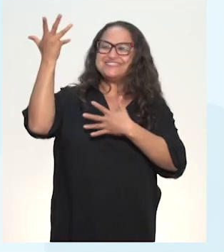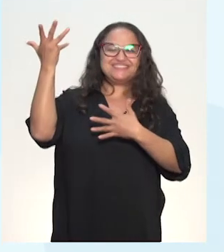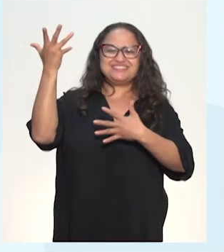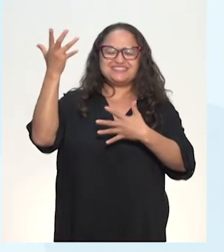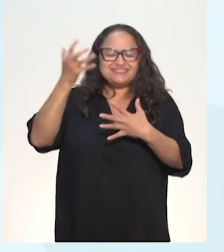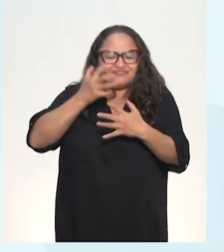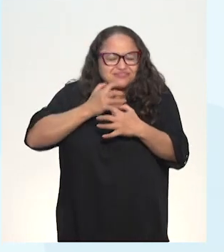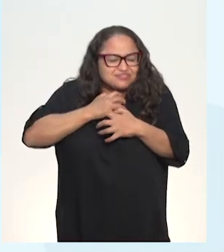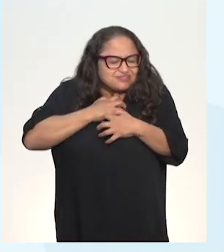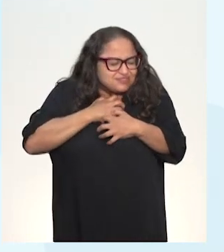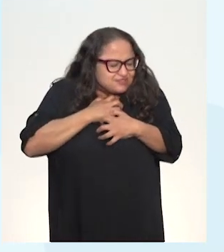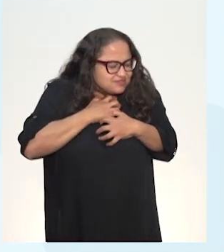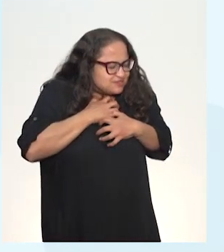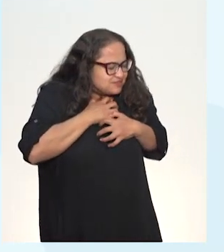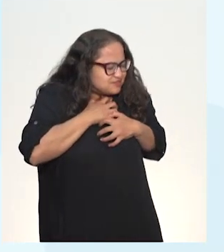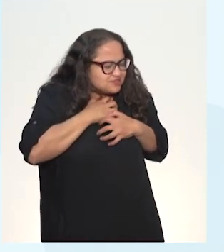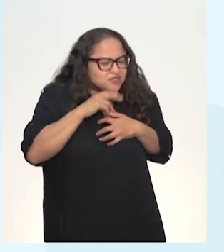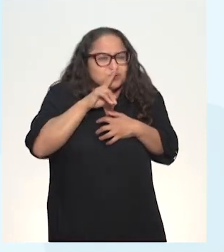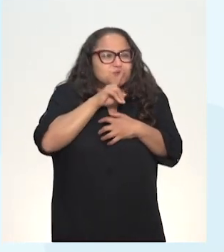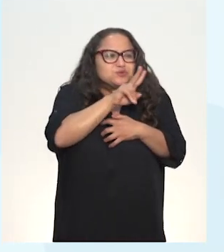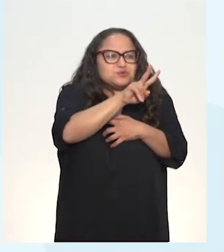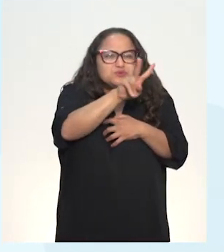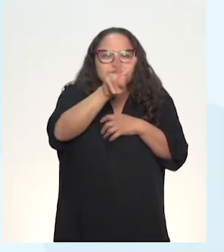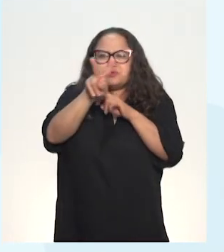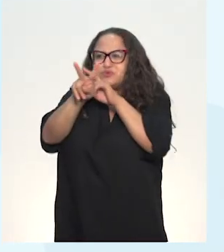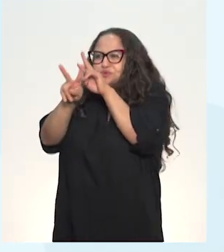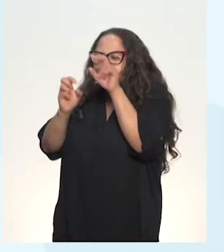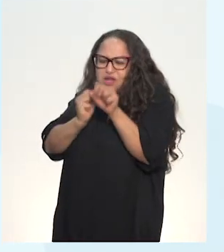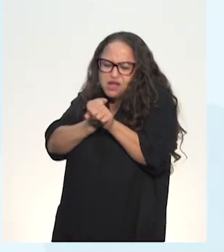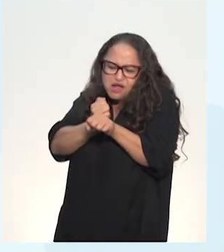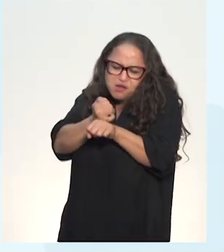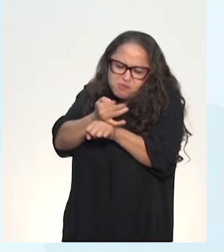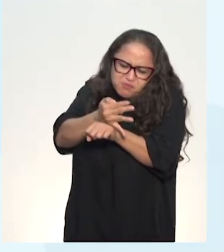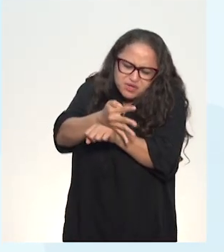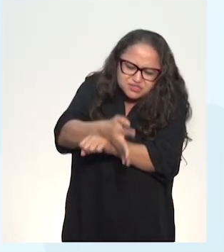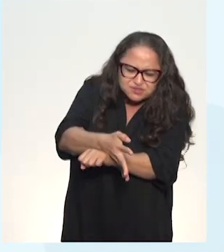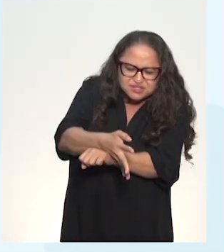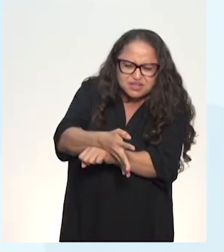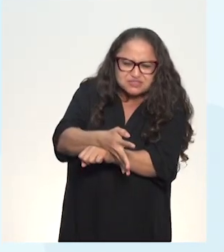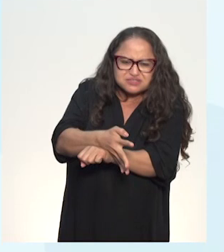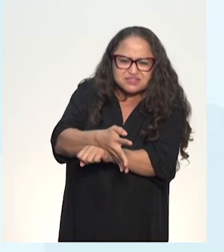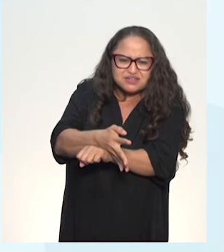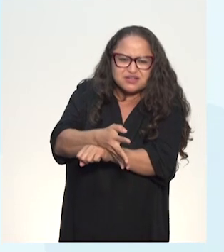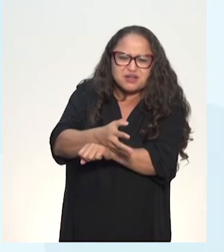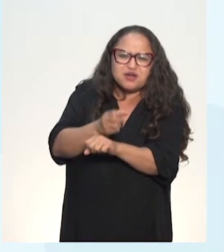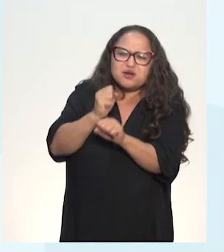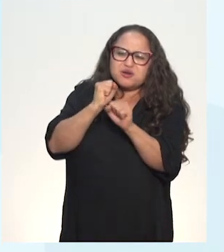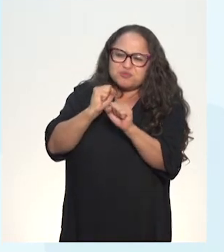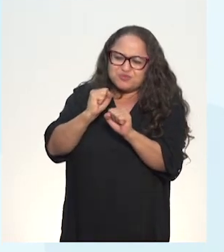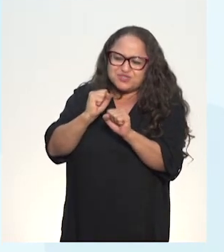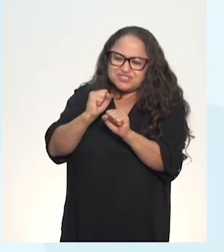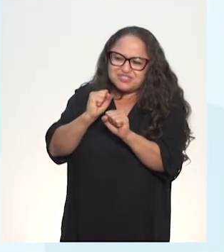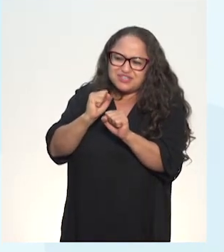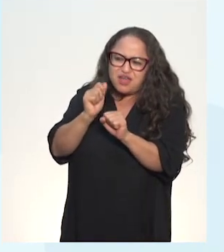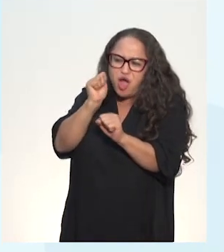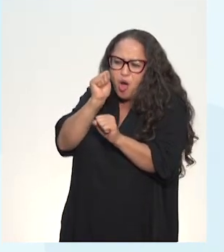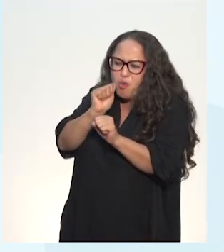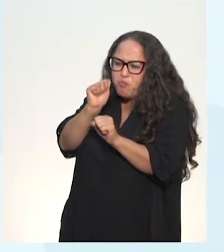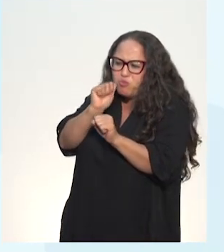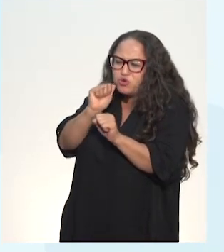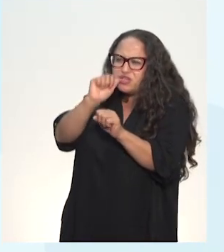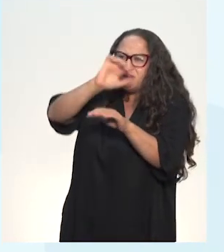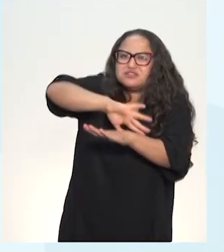os sentimentos que nascem de estar olhando para a madrugada, seja ela a leve senhora dos cumes dos montes,